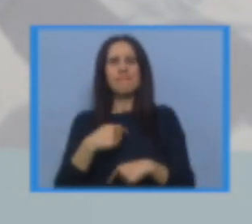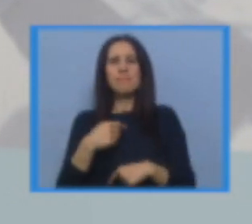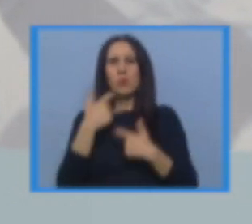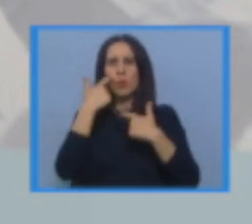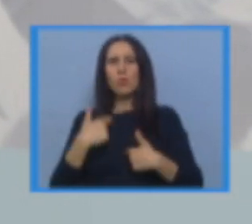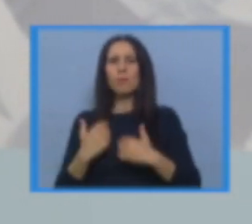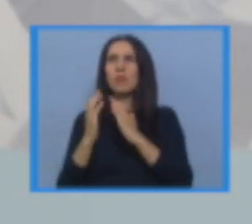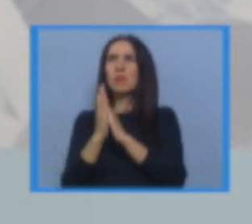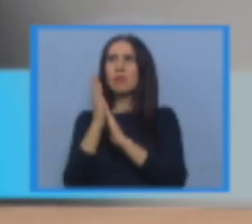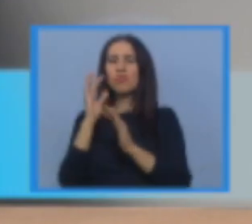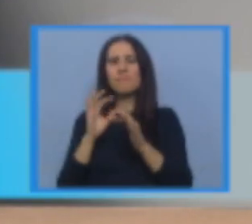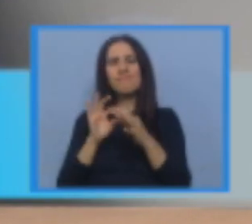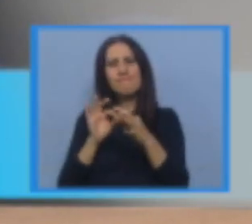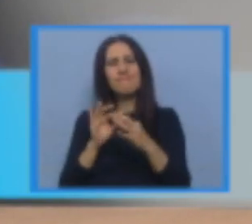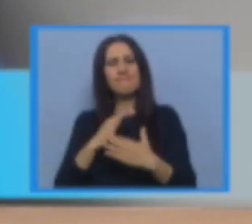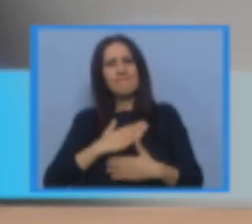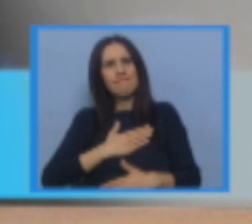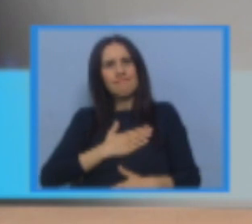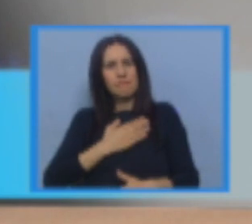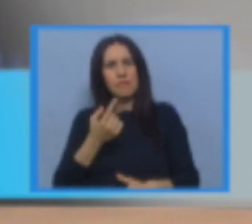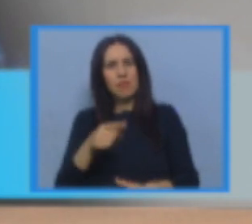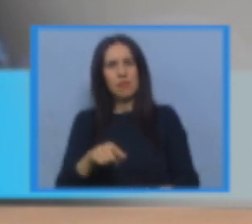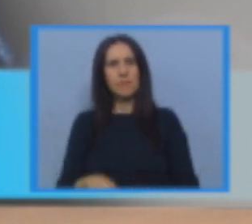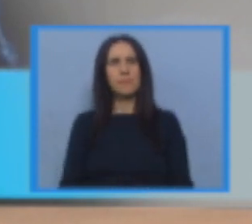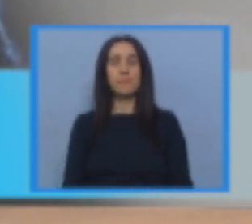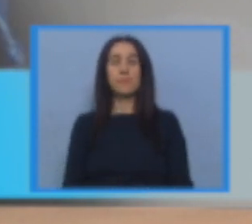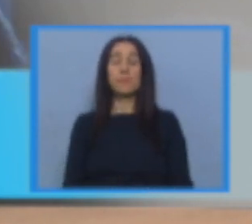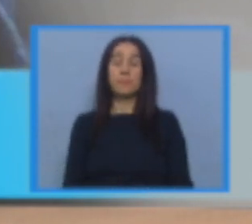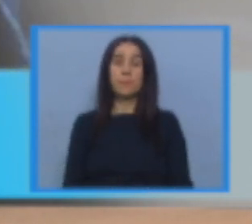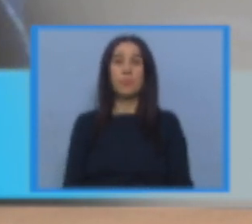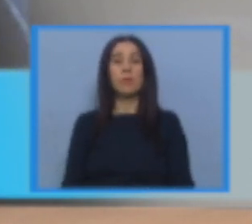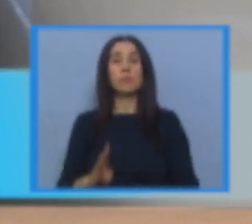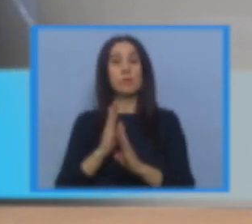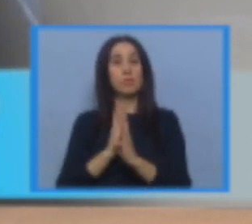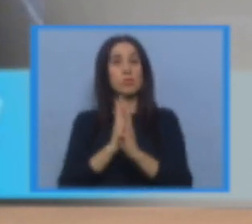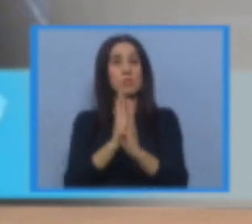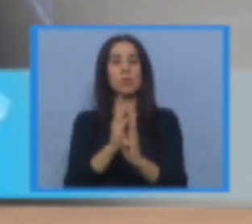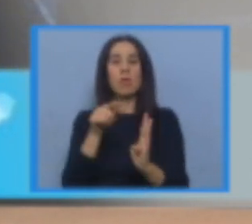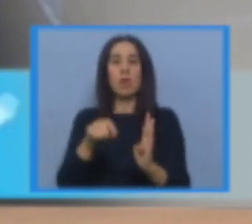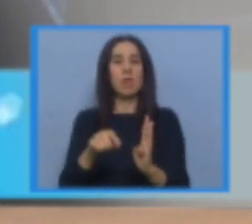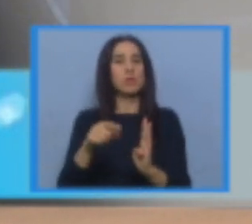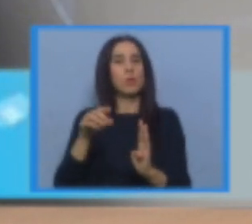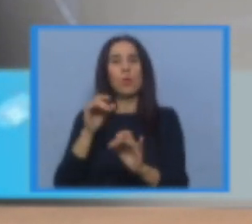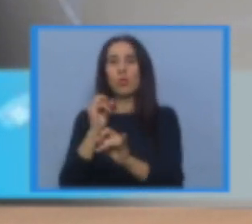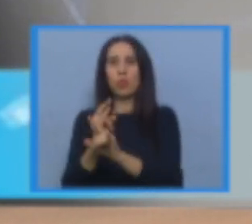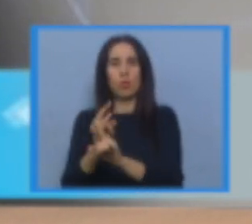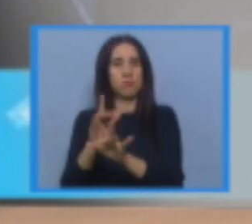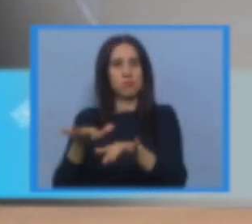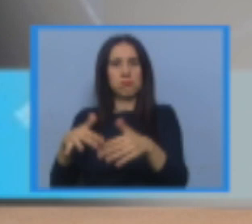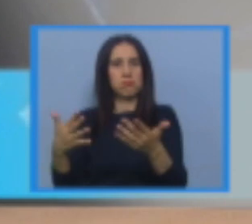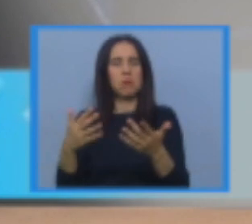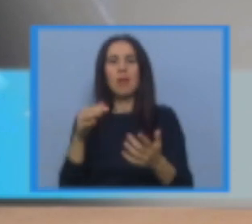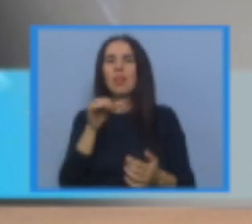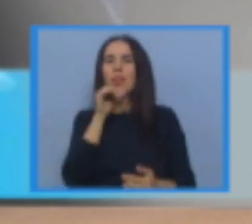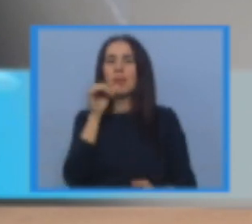Deus? Uma procissão, seja esta, seja outra qualquer, tem também